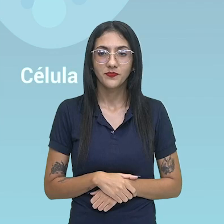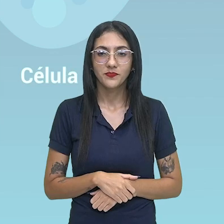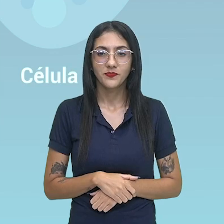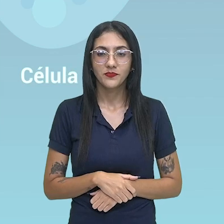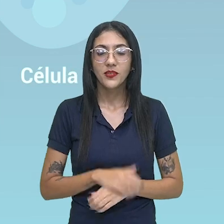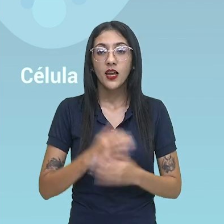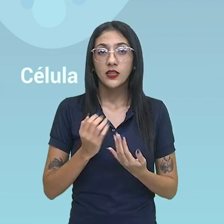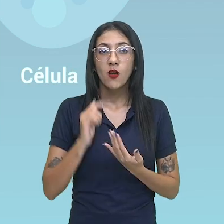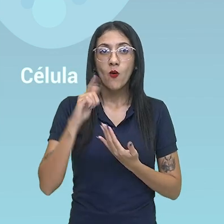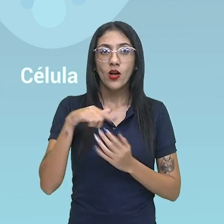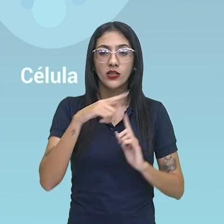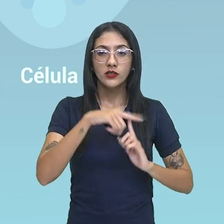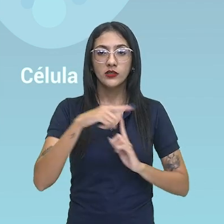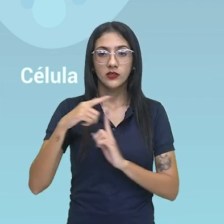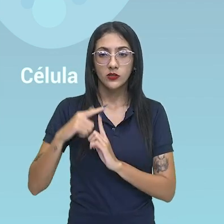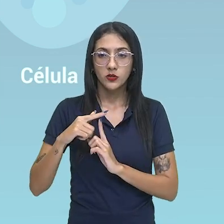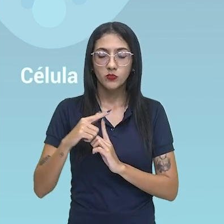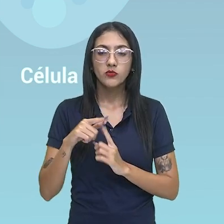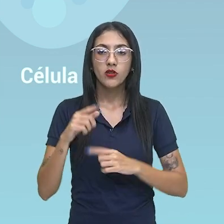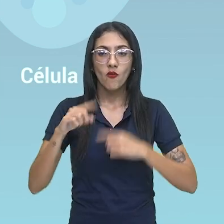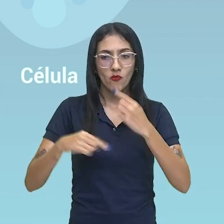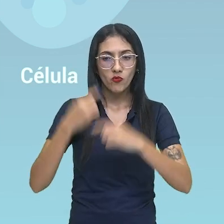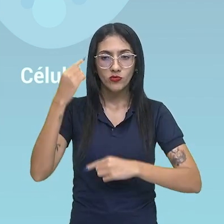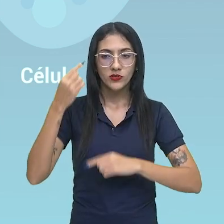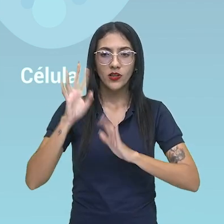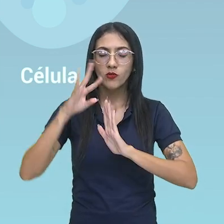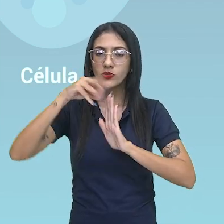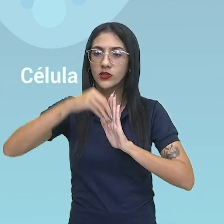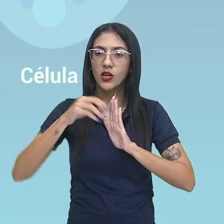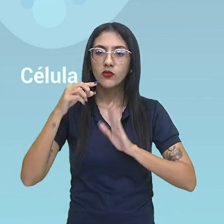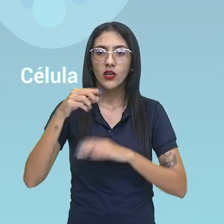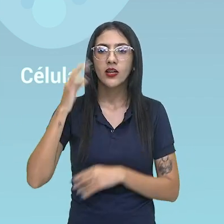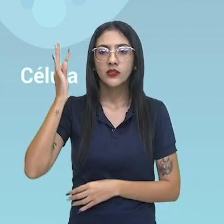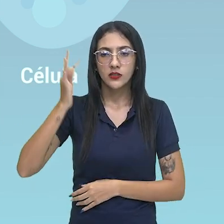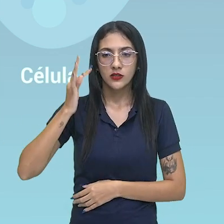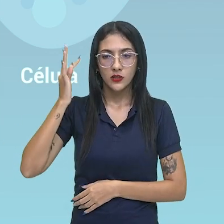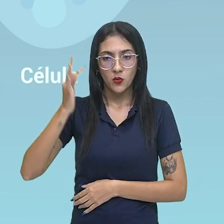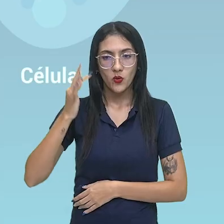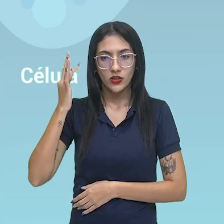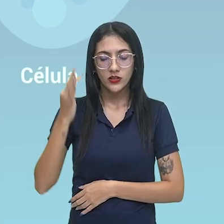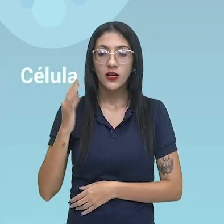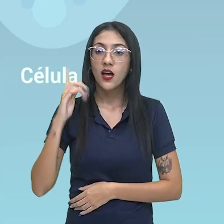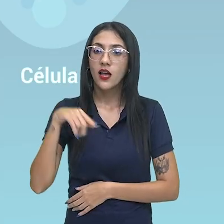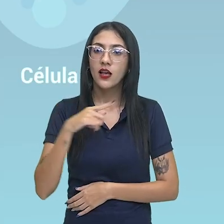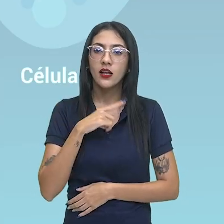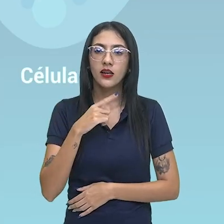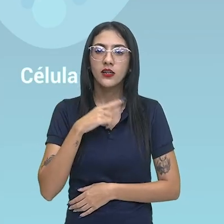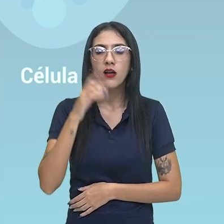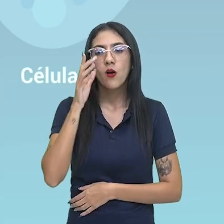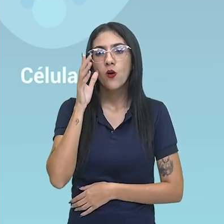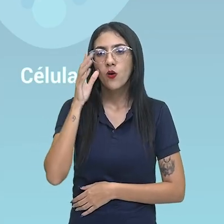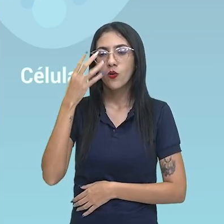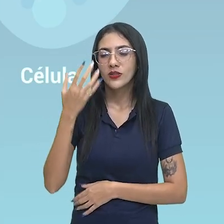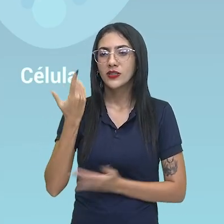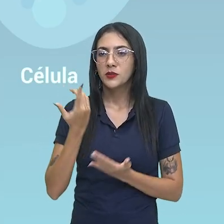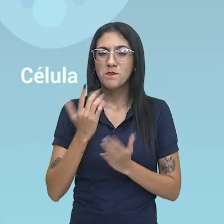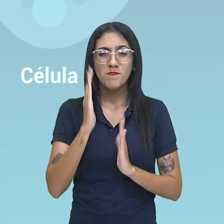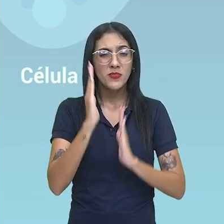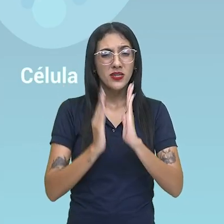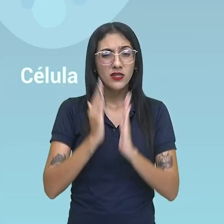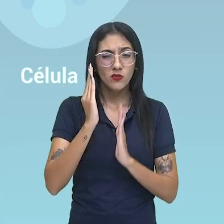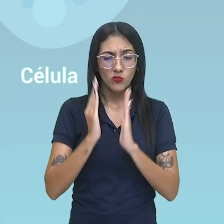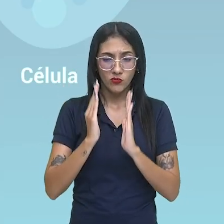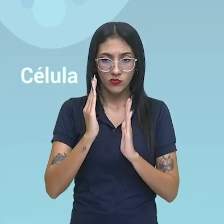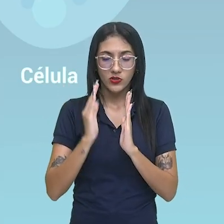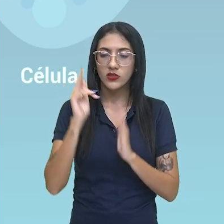de evolução que ocorre dentro da teoria de Oparin, ocorre em eras